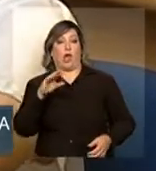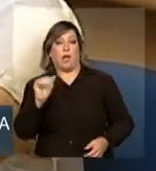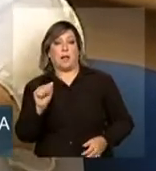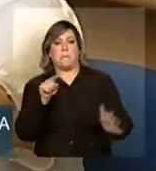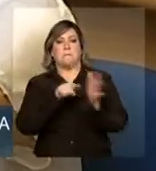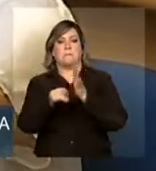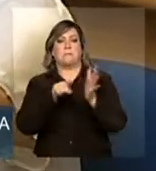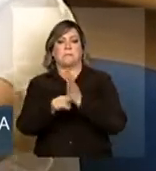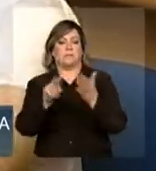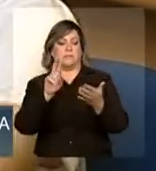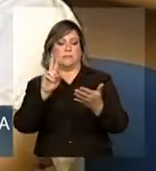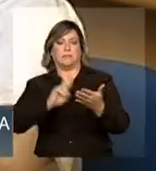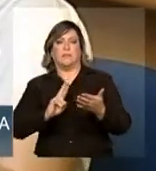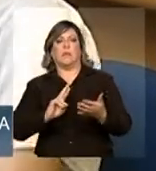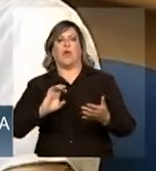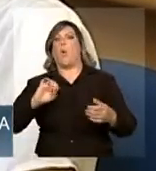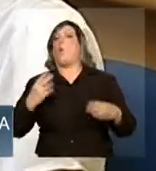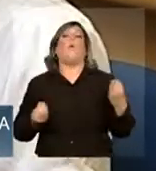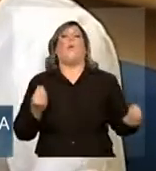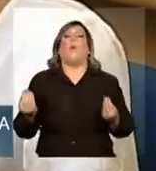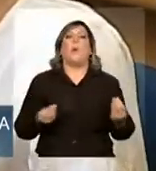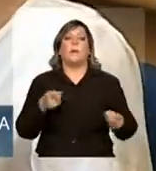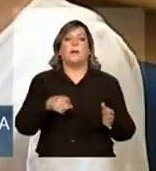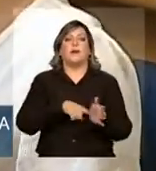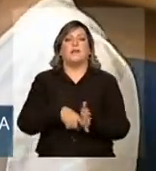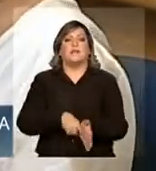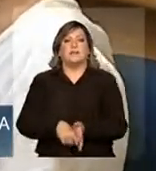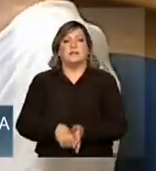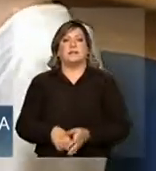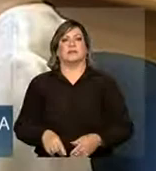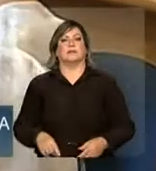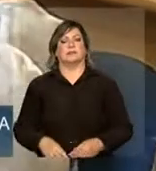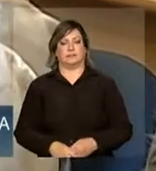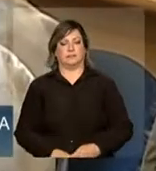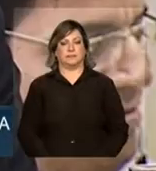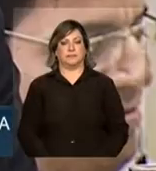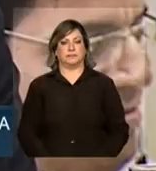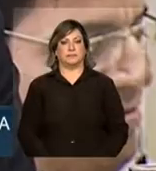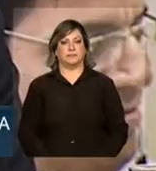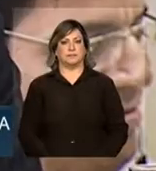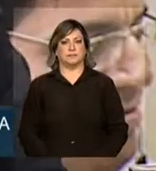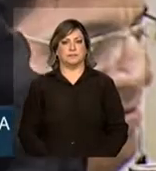mensais bimestrais enfim como que é esse processo de fiscalização